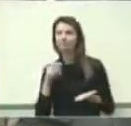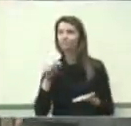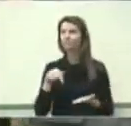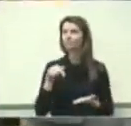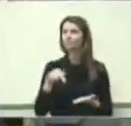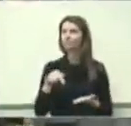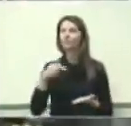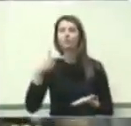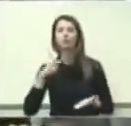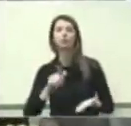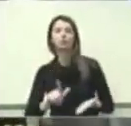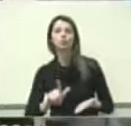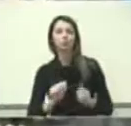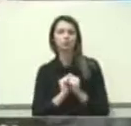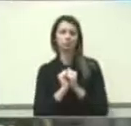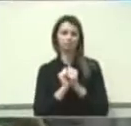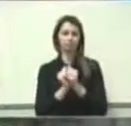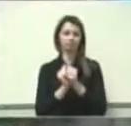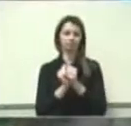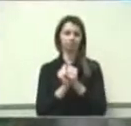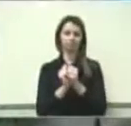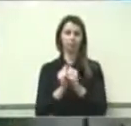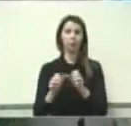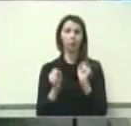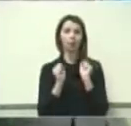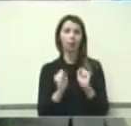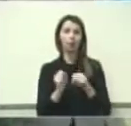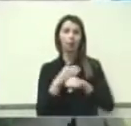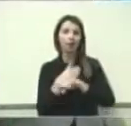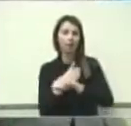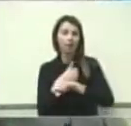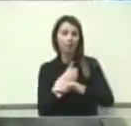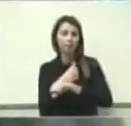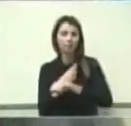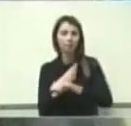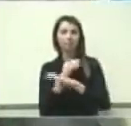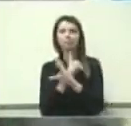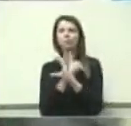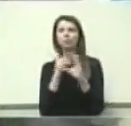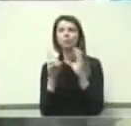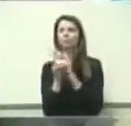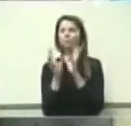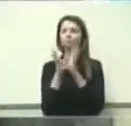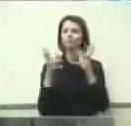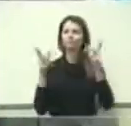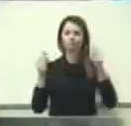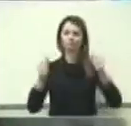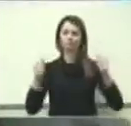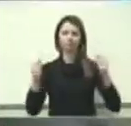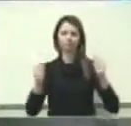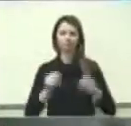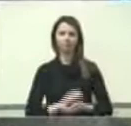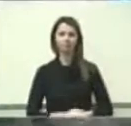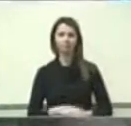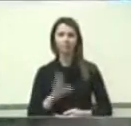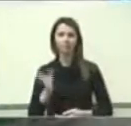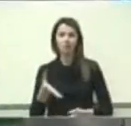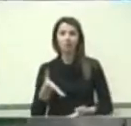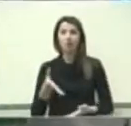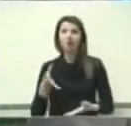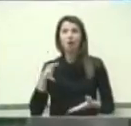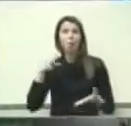mais uma vez poder compartilhar desse culto tão maravilhoso já ouvimos